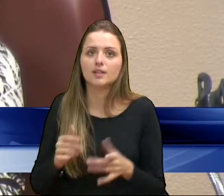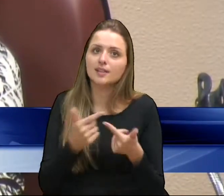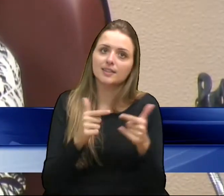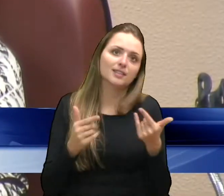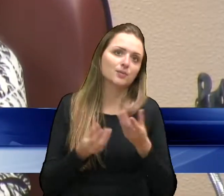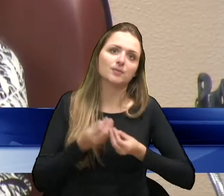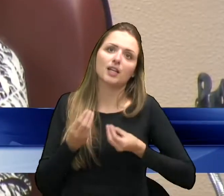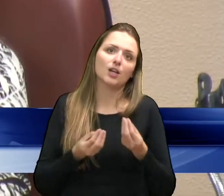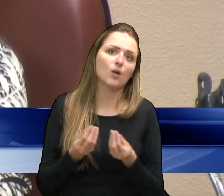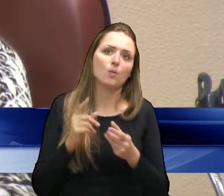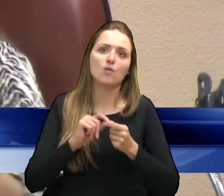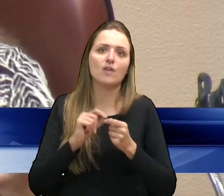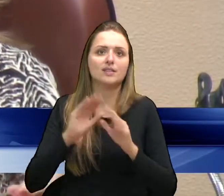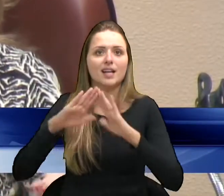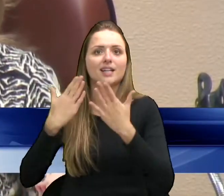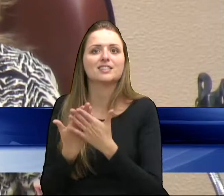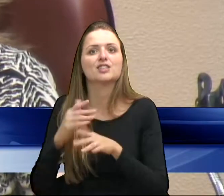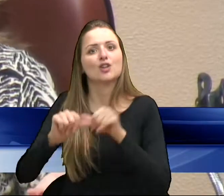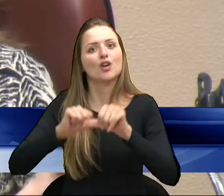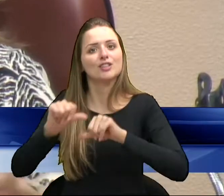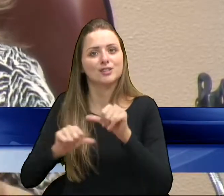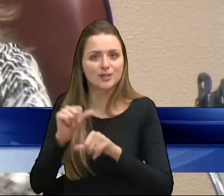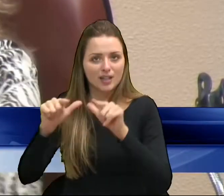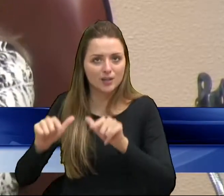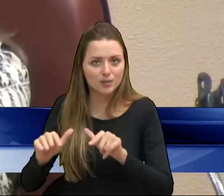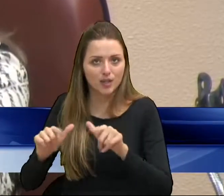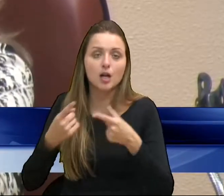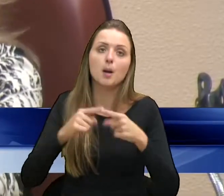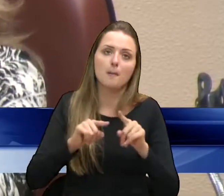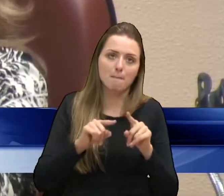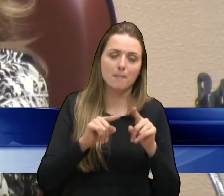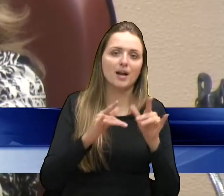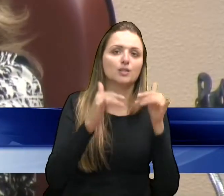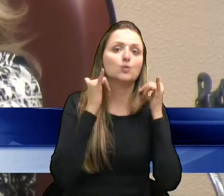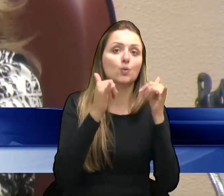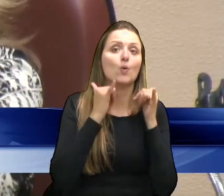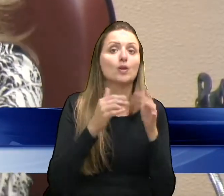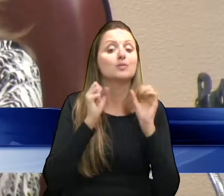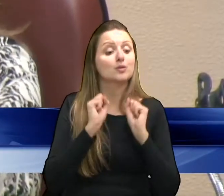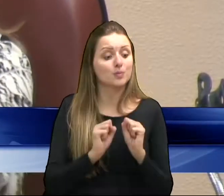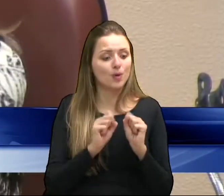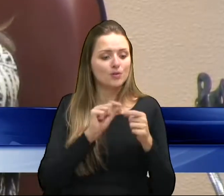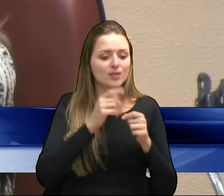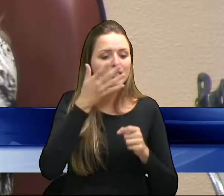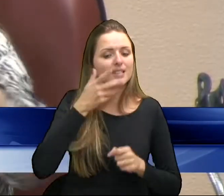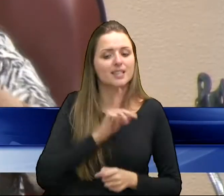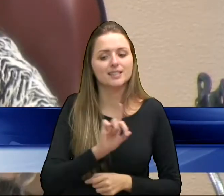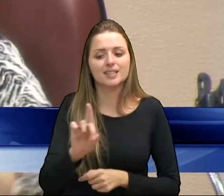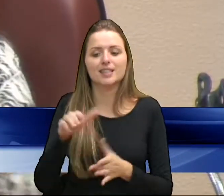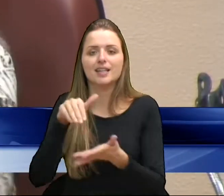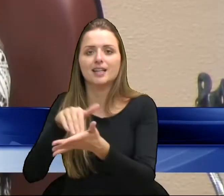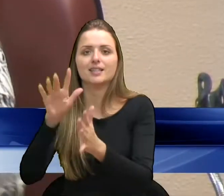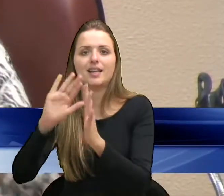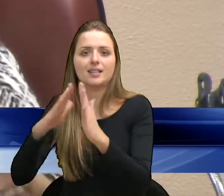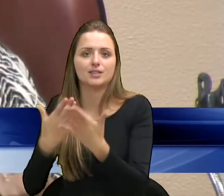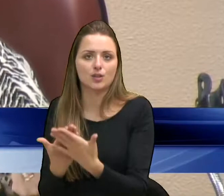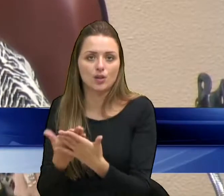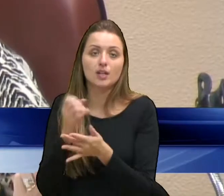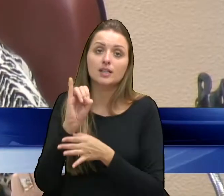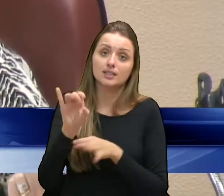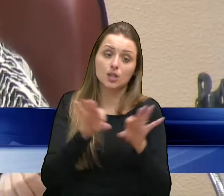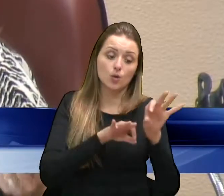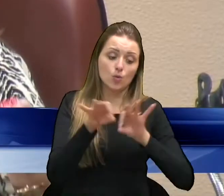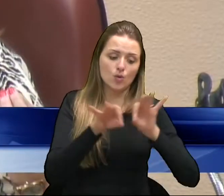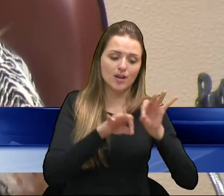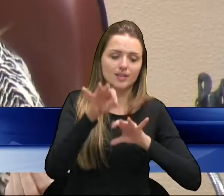nas escolas, mas o transporte pode levar as pessoas até as escolas. Então, quem sabe a gente realinhando